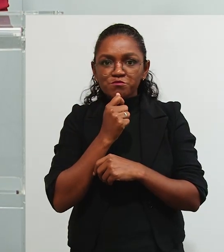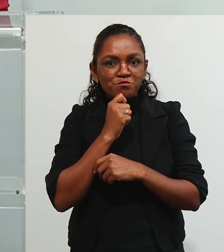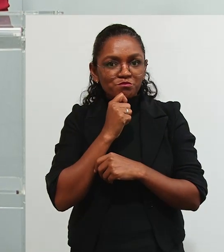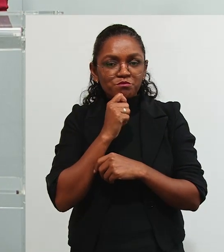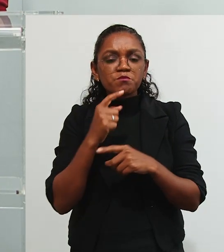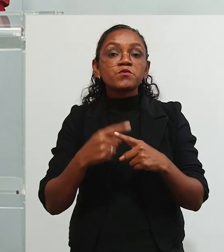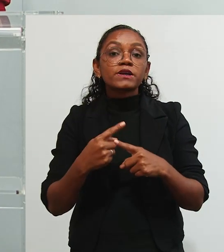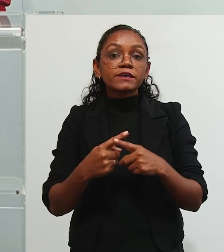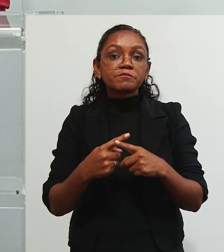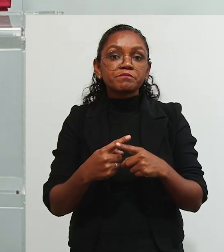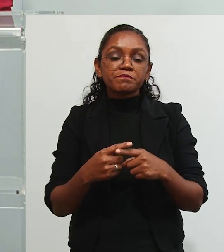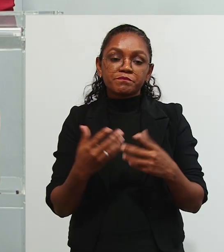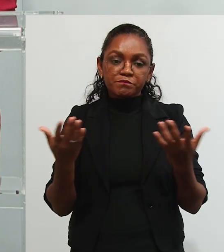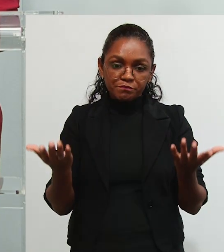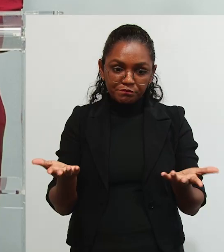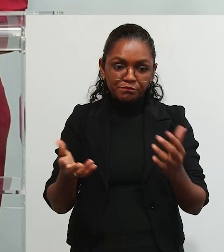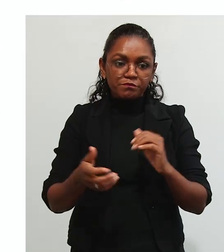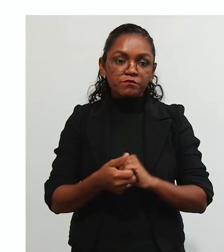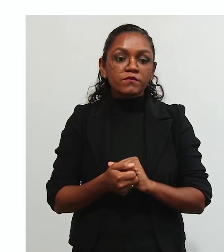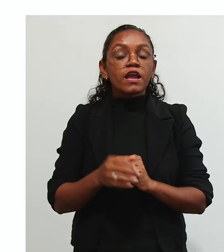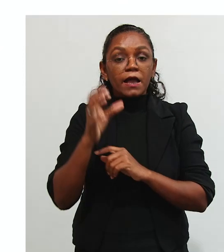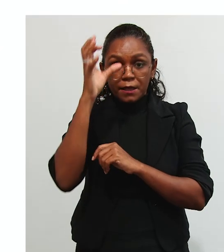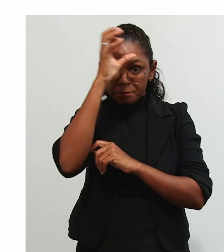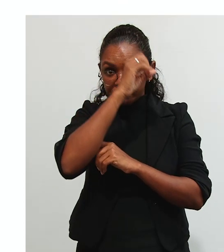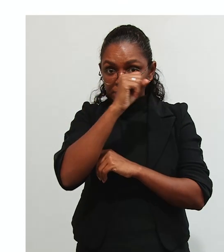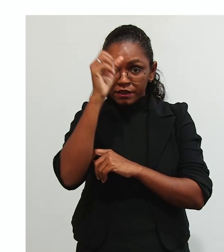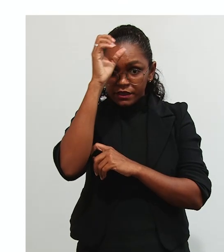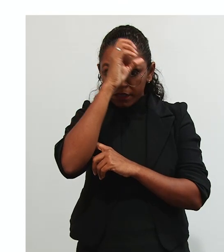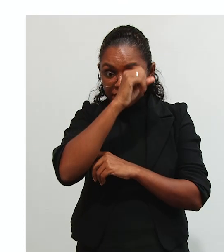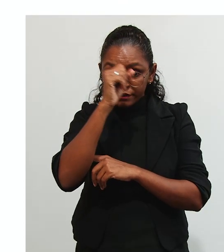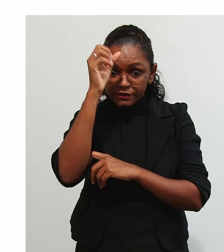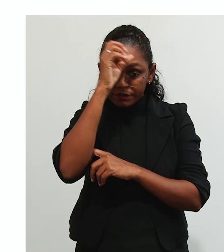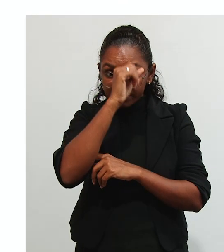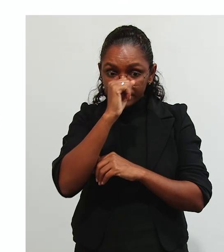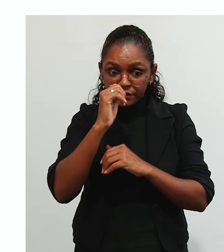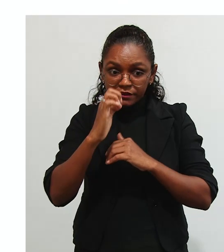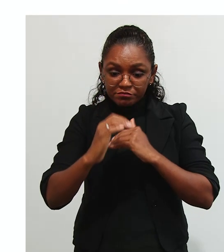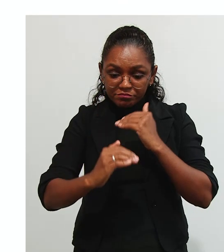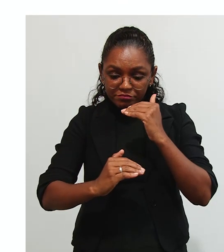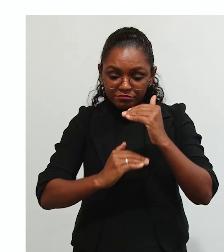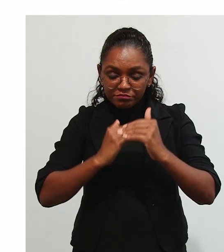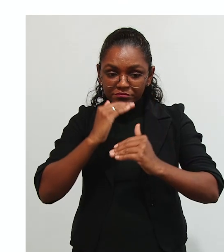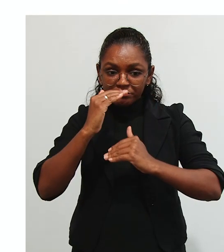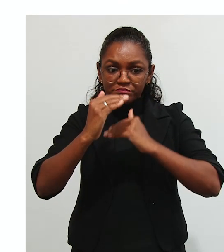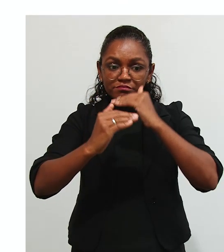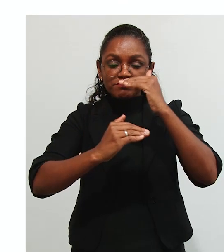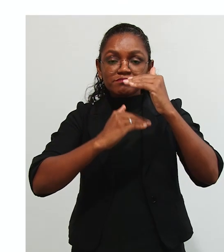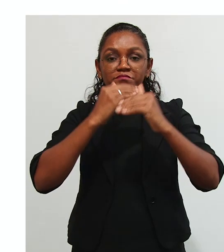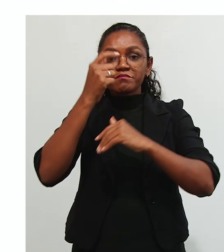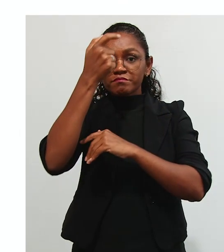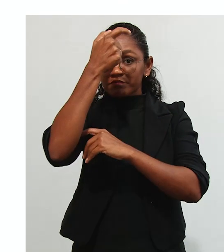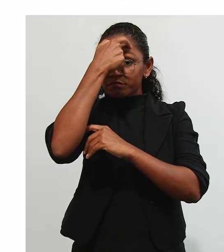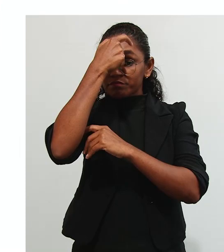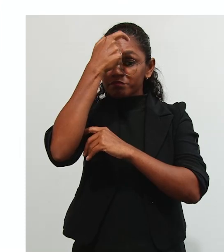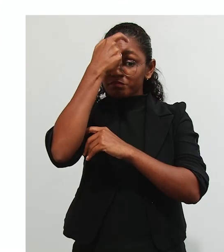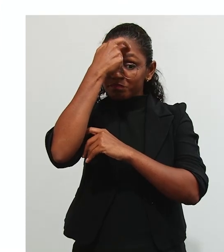da aprendizagem. E por quê? Vamos ver aqui? Aprende-se pela reconstrução